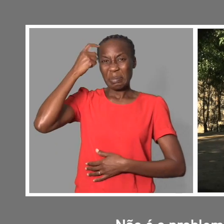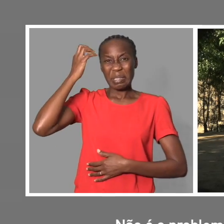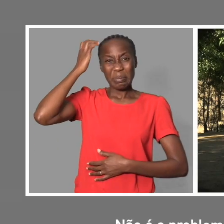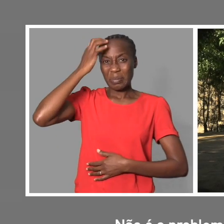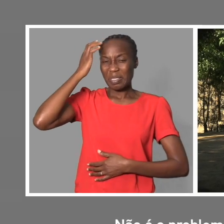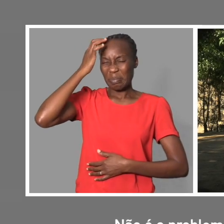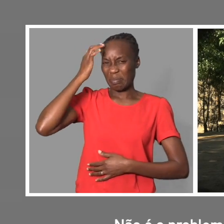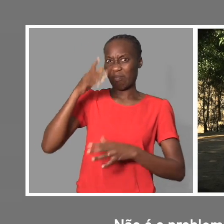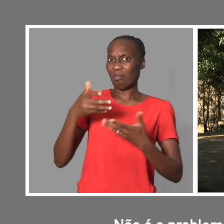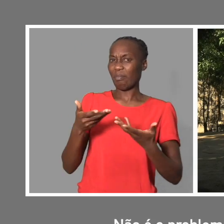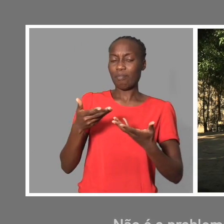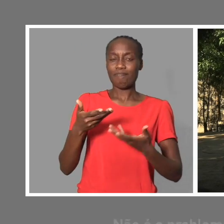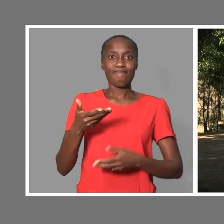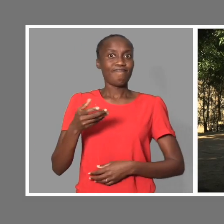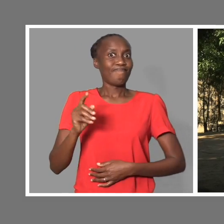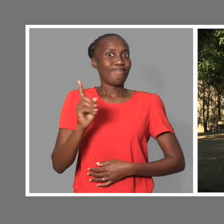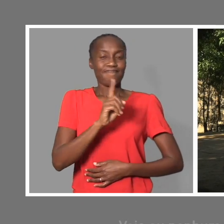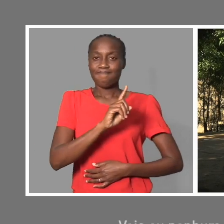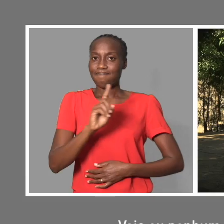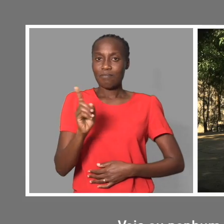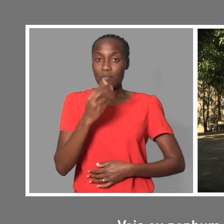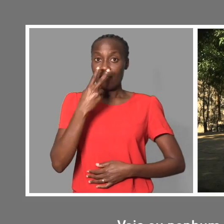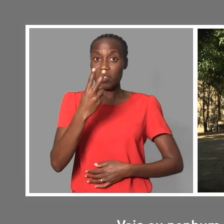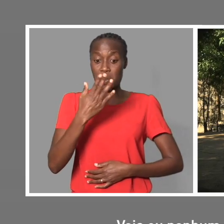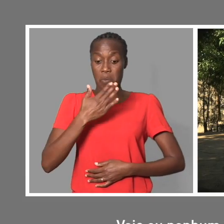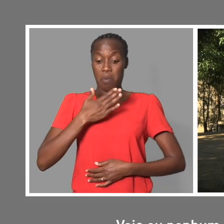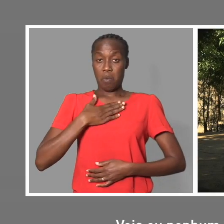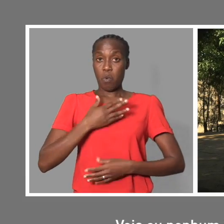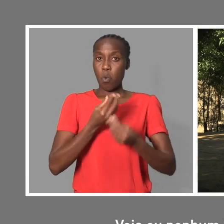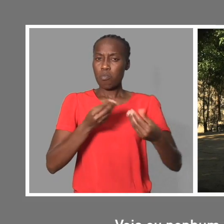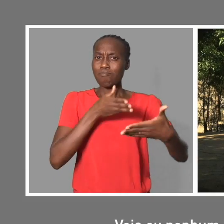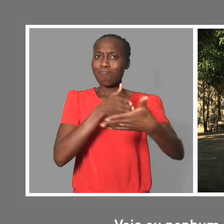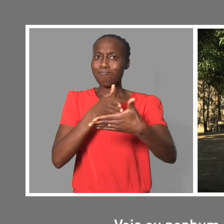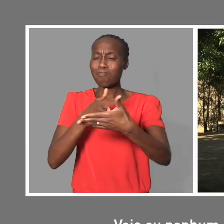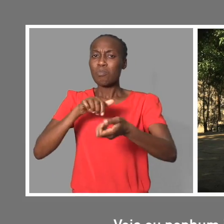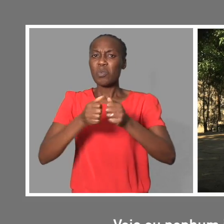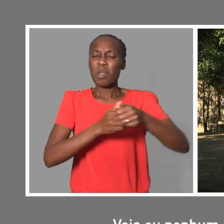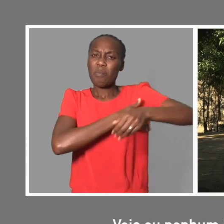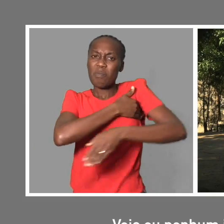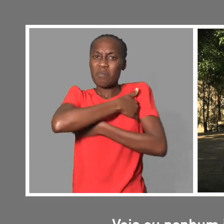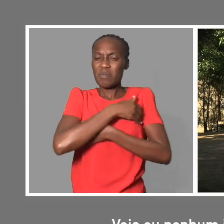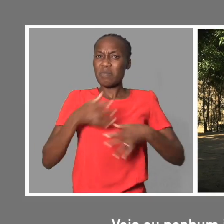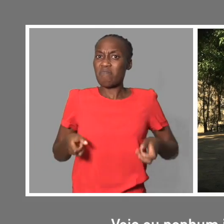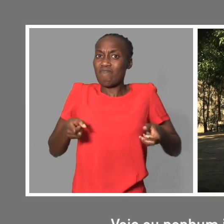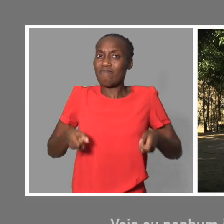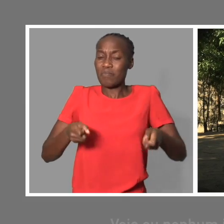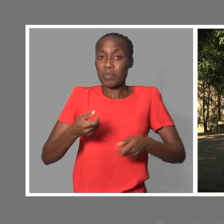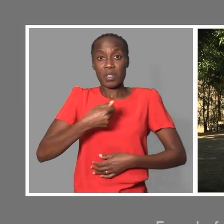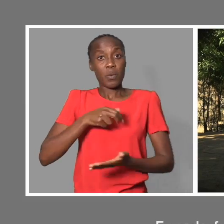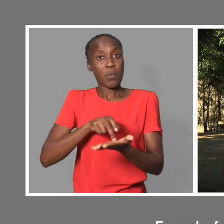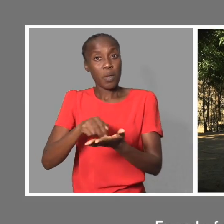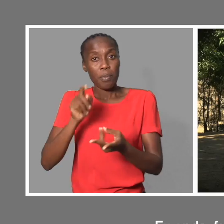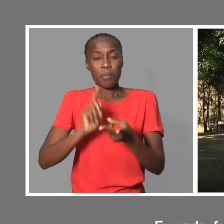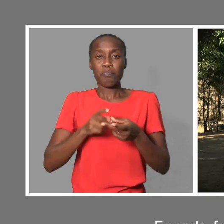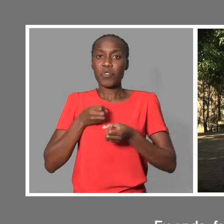minha capacidade intelectual. Não veja eu nenhum impedimento das canadianas. Entanto